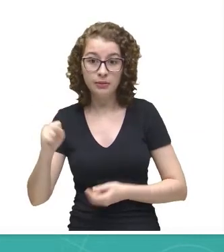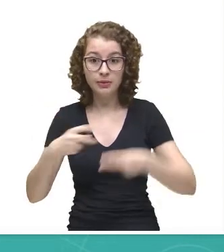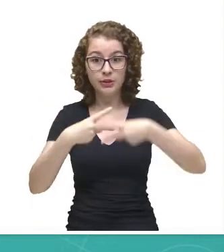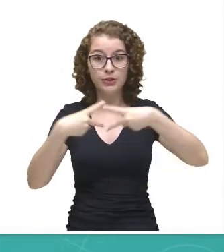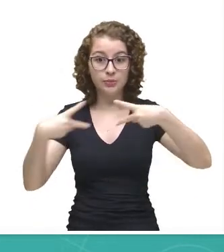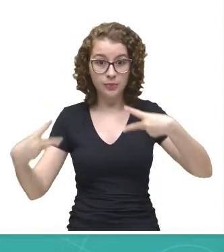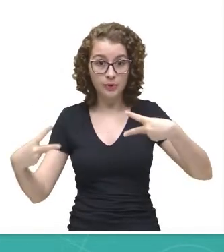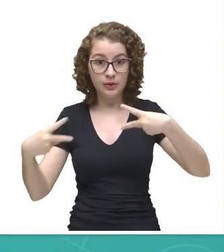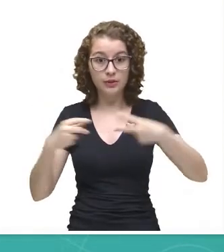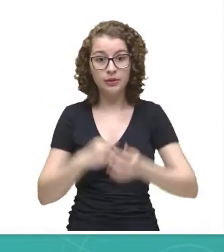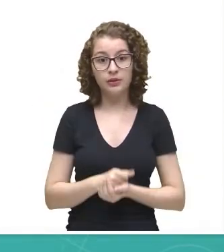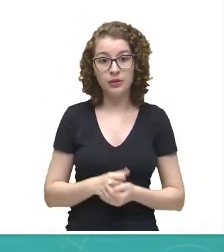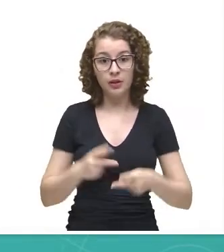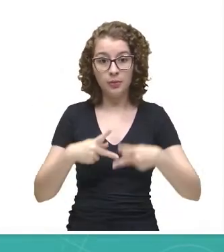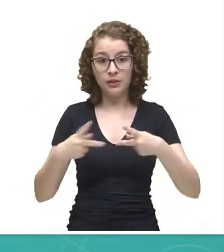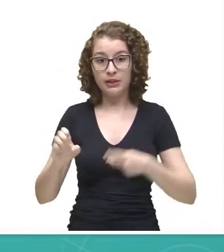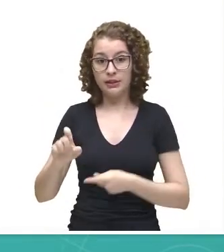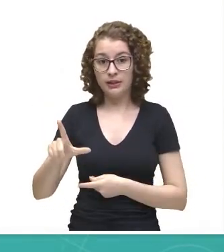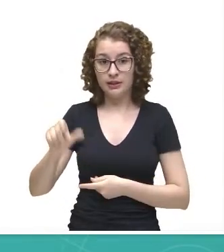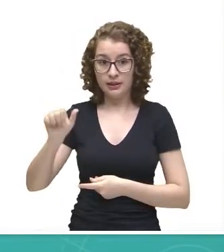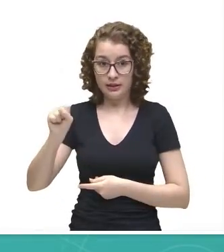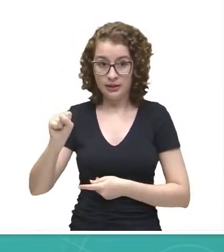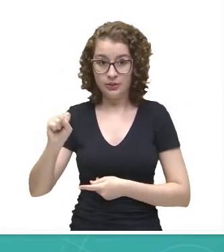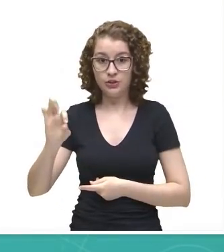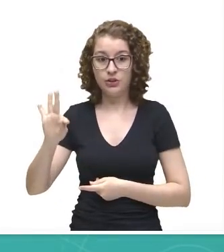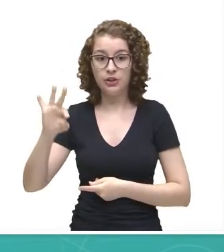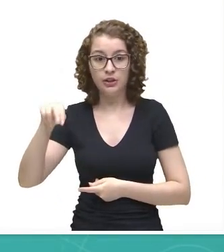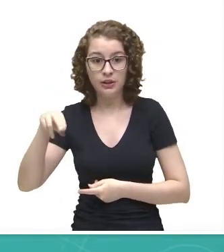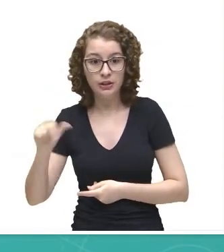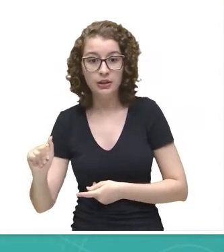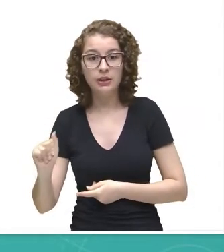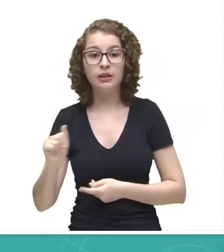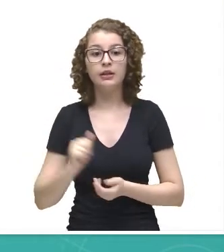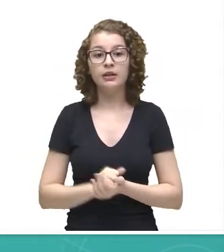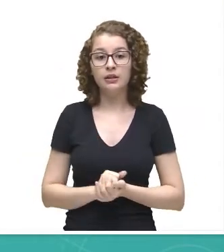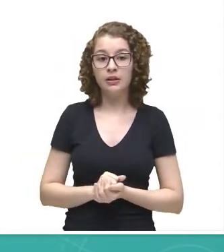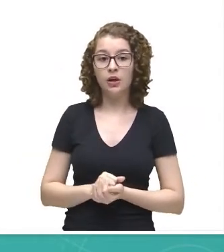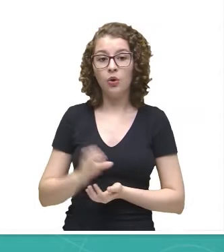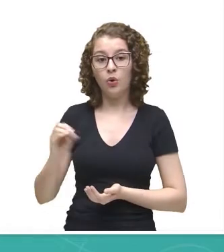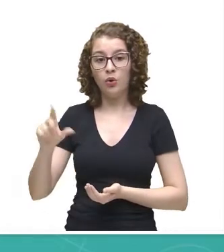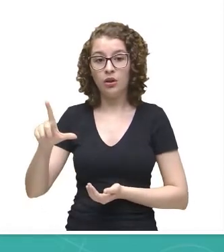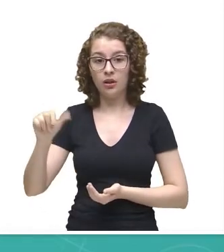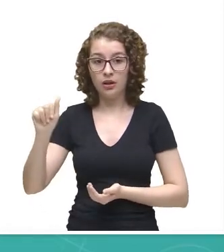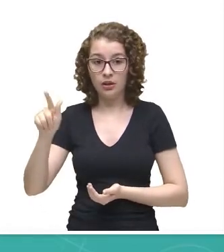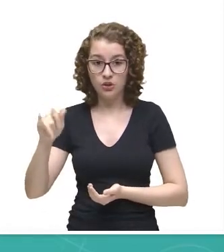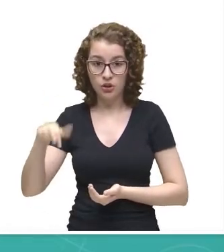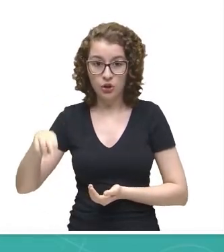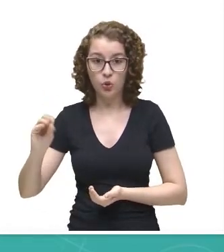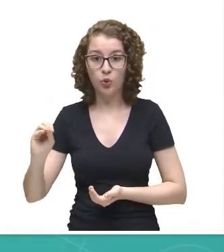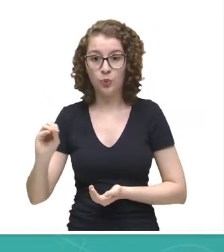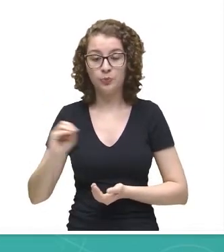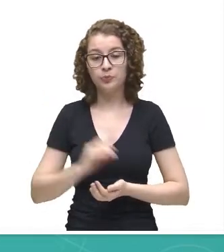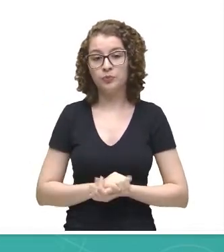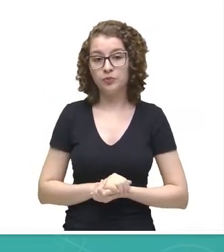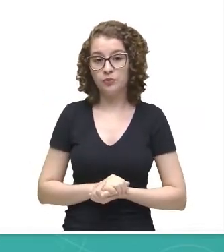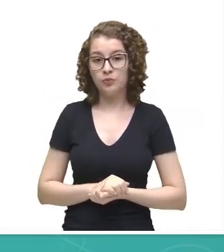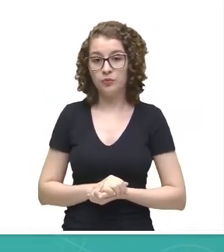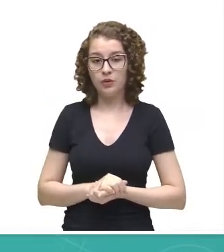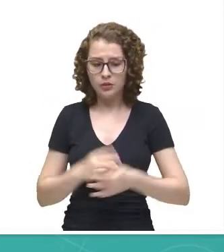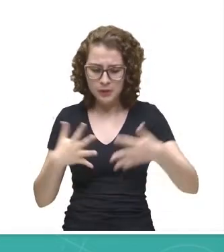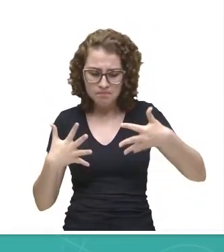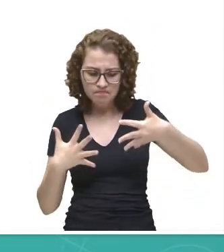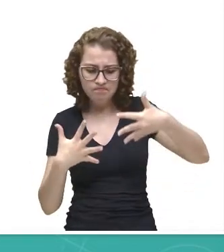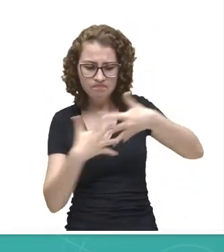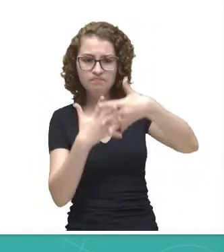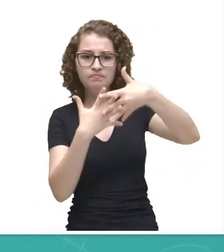pelas proteínas da elastina, fios finos ou de colágenos, fibras mais grossas. As fibras